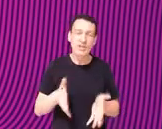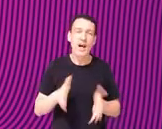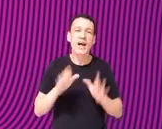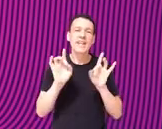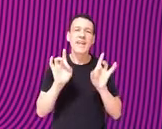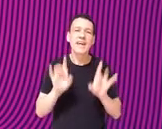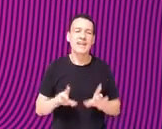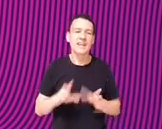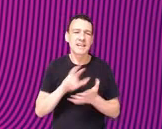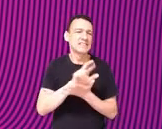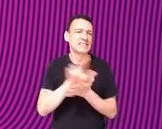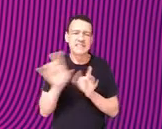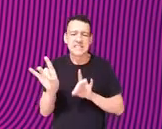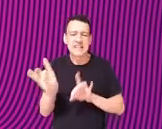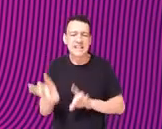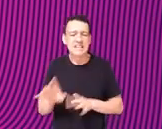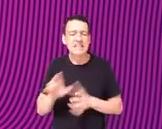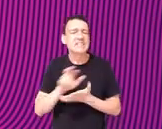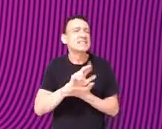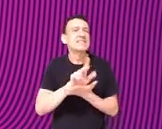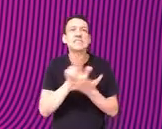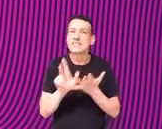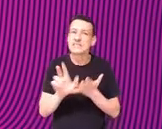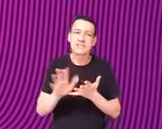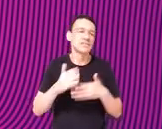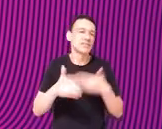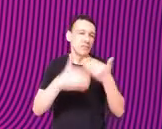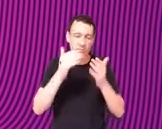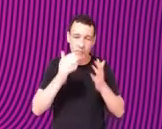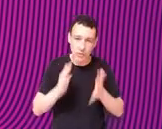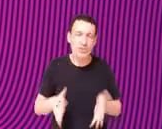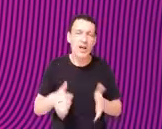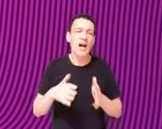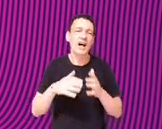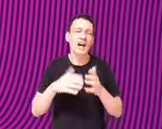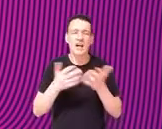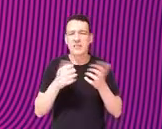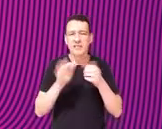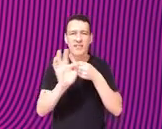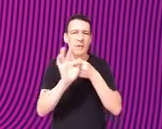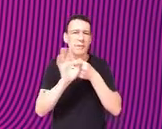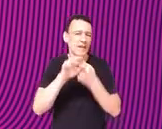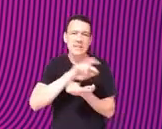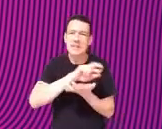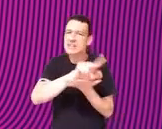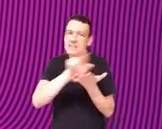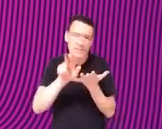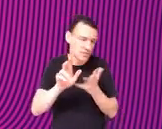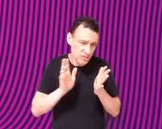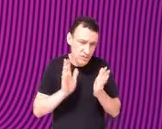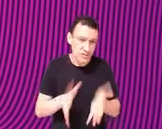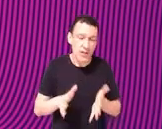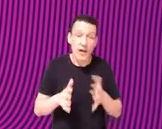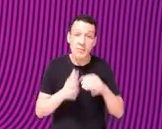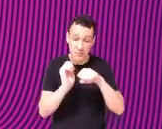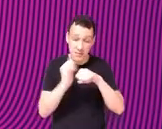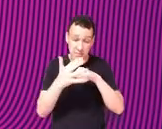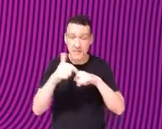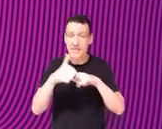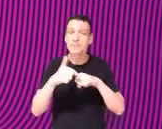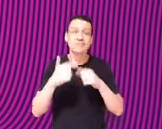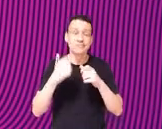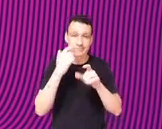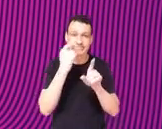outras ferramentas em que, e em particular nesta pandemia isso foi muito claro, o recurso à telemedicina, à